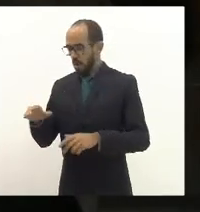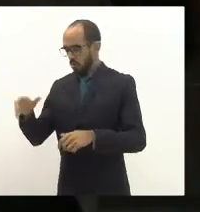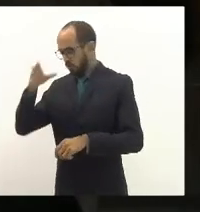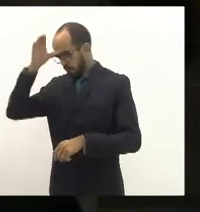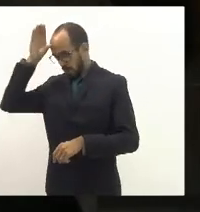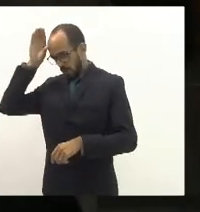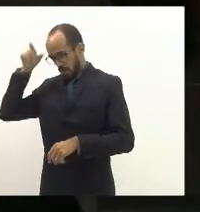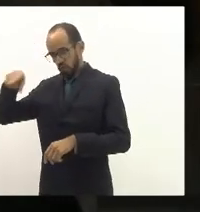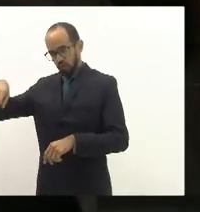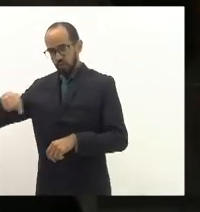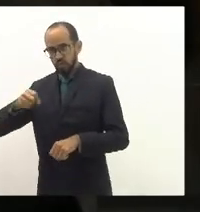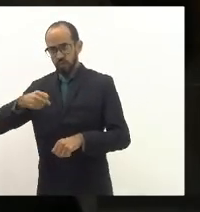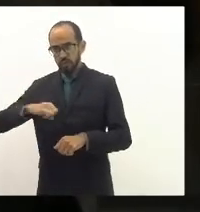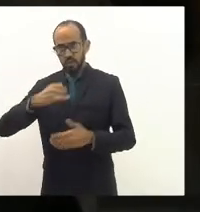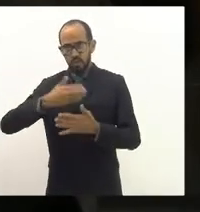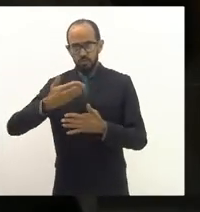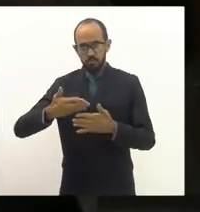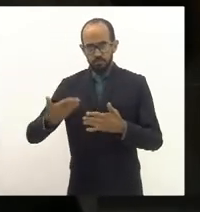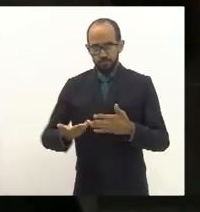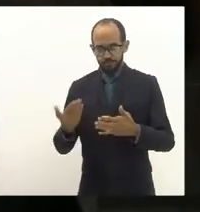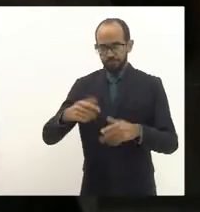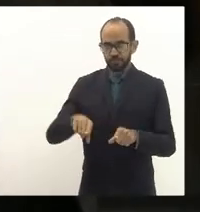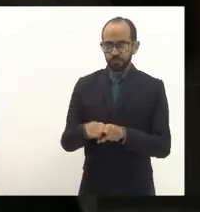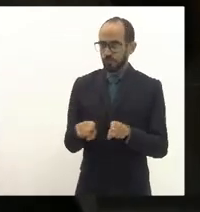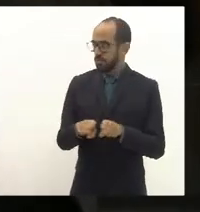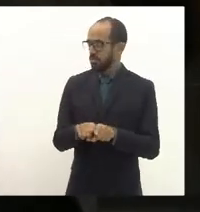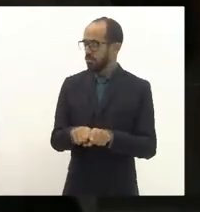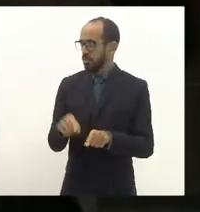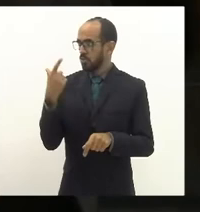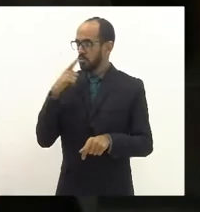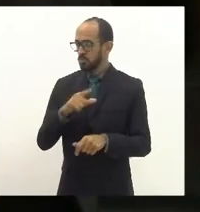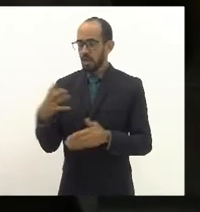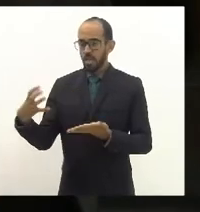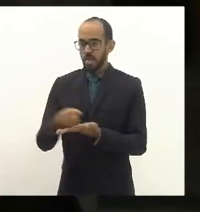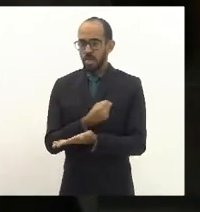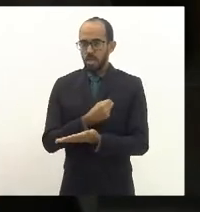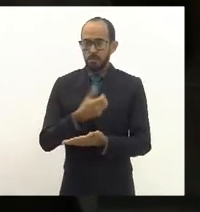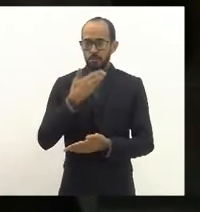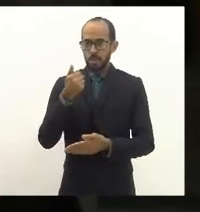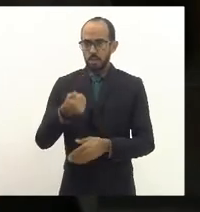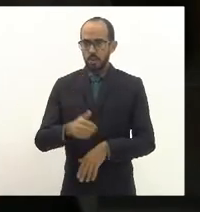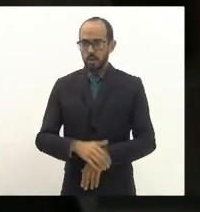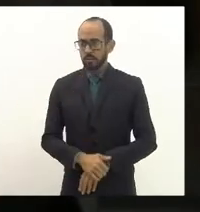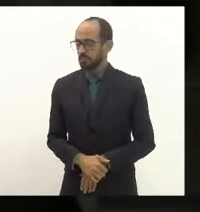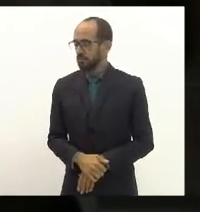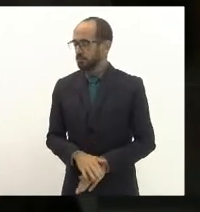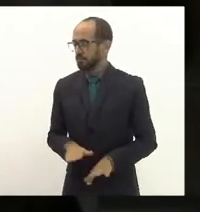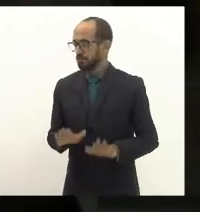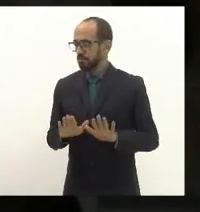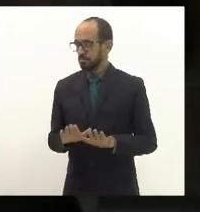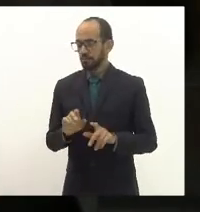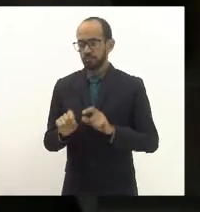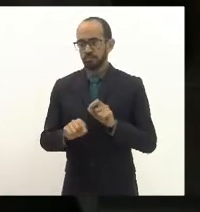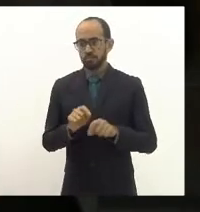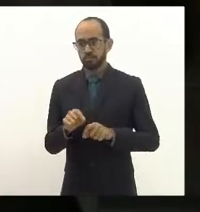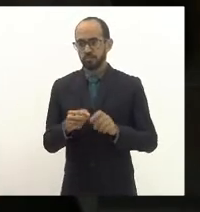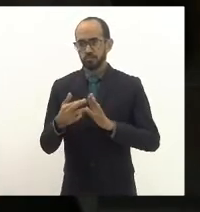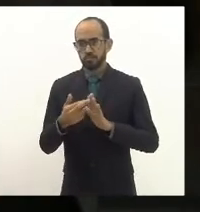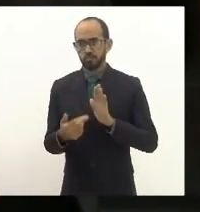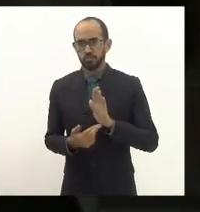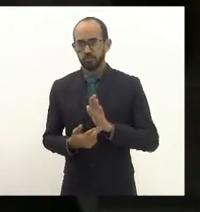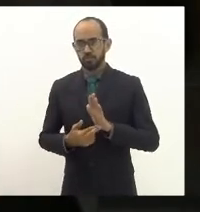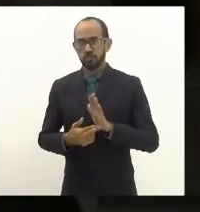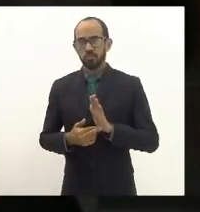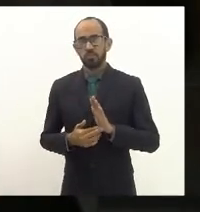da dívida de IPVA, também aumenta a arrecadação, mas a regulamentação